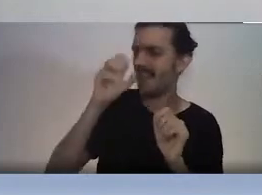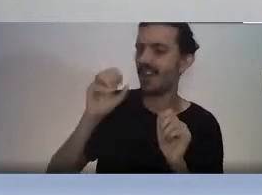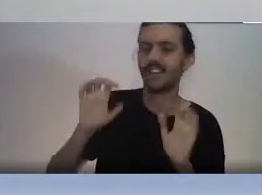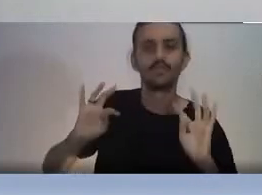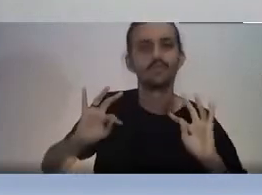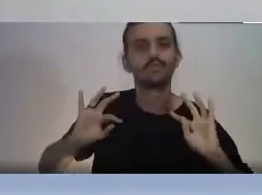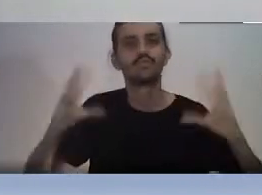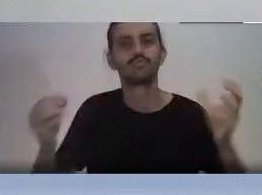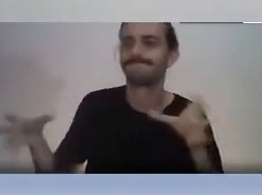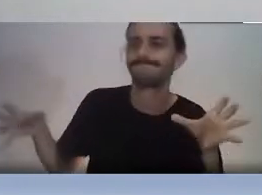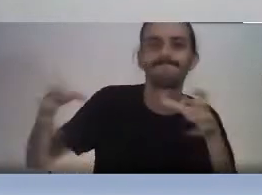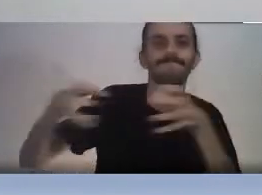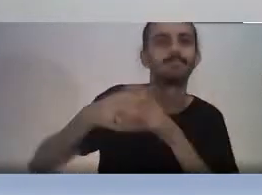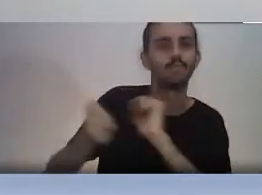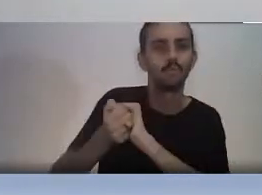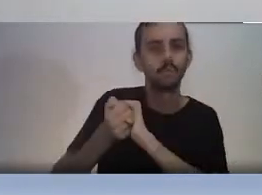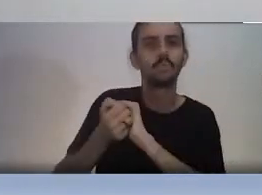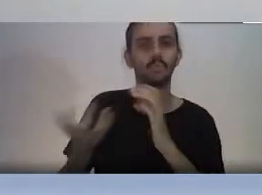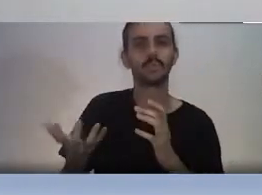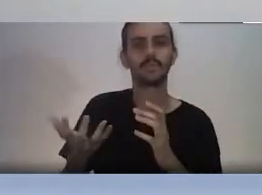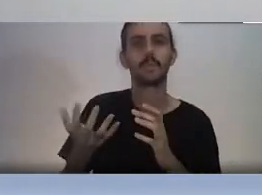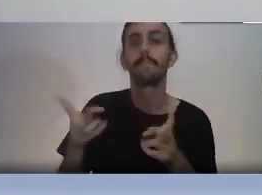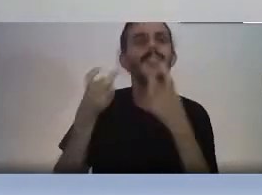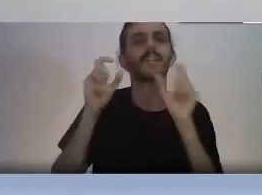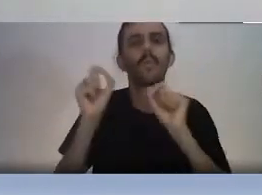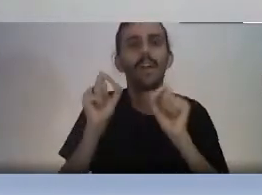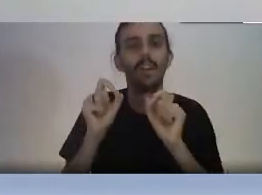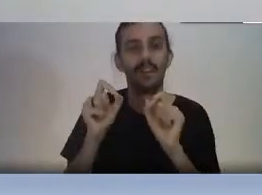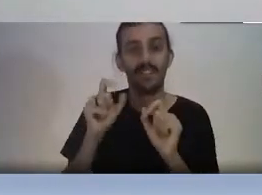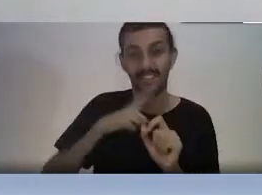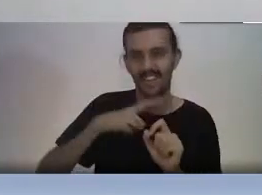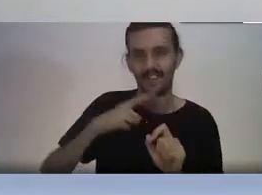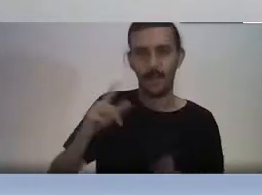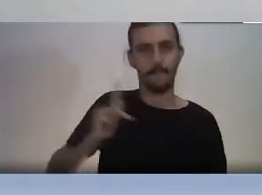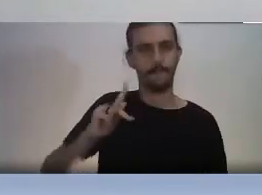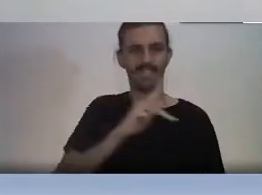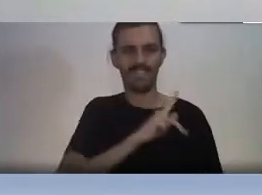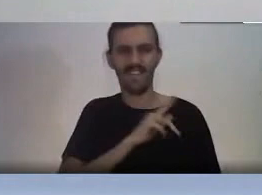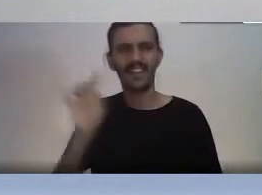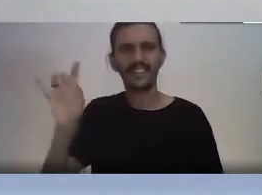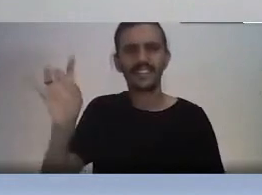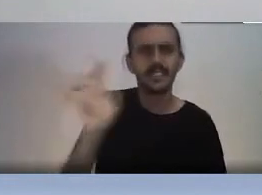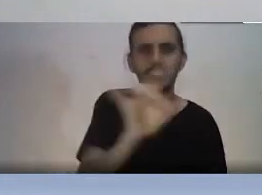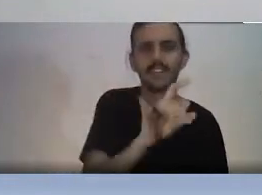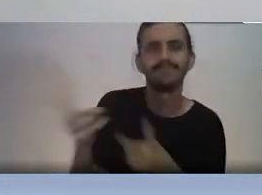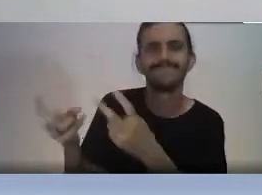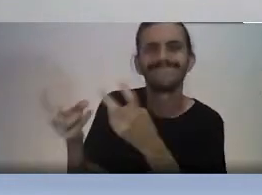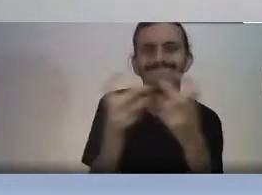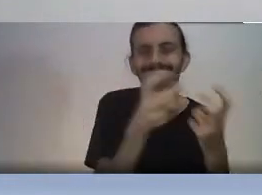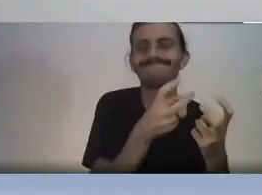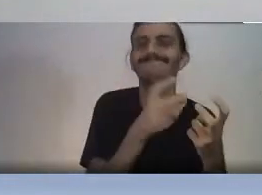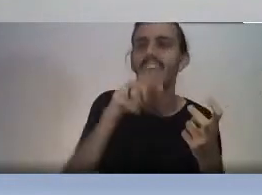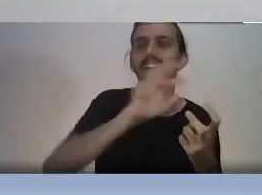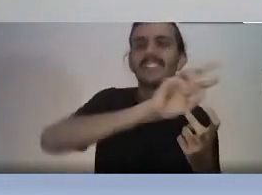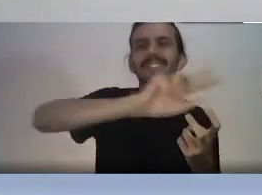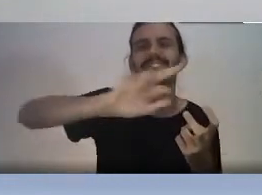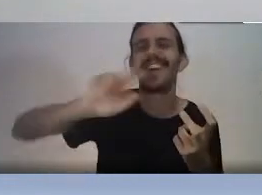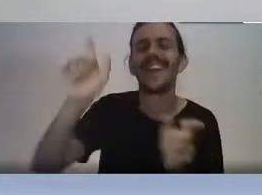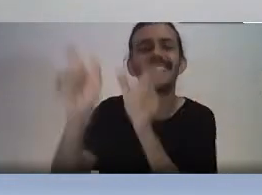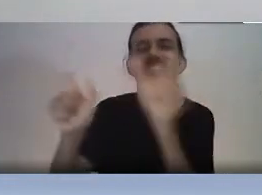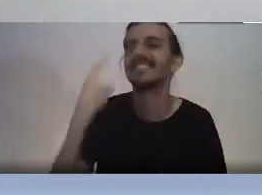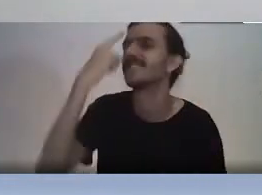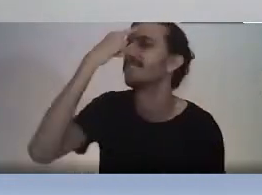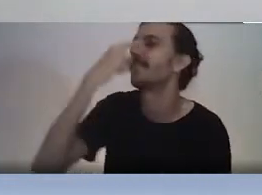que as preocupações de cada paciente não são tão diferentes daquelas que se encontram no âmago de todas as relações humanas,